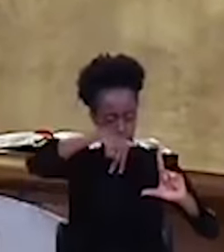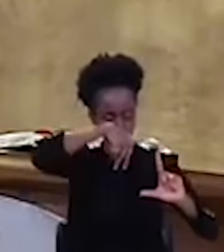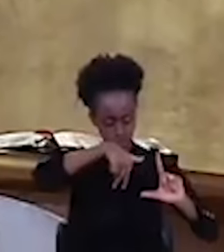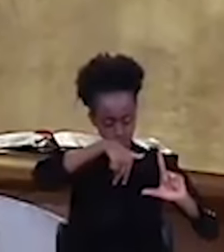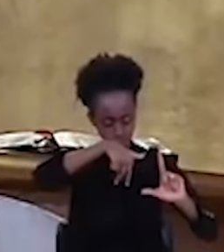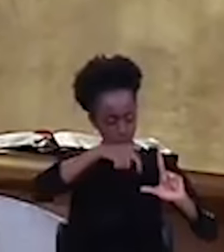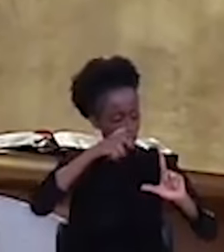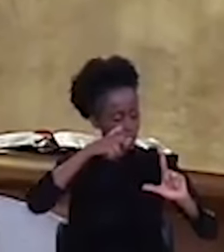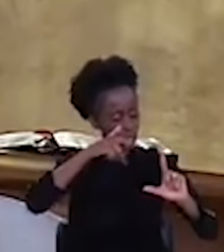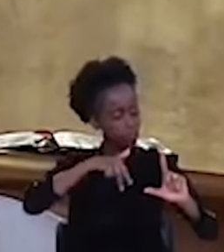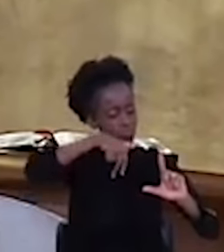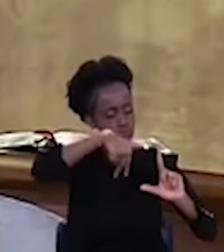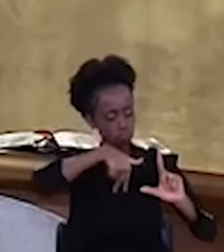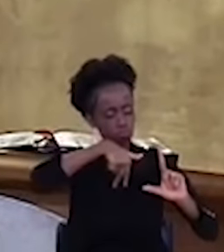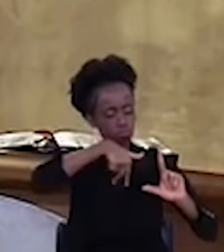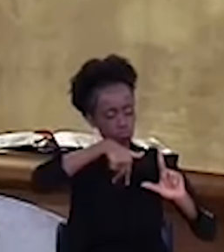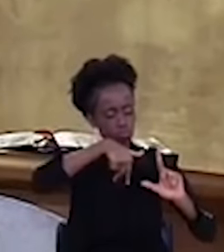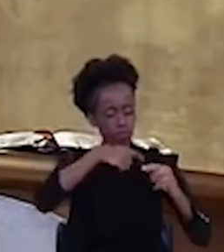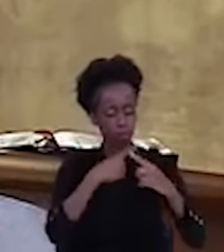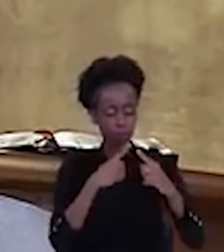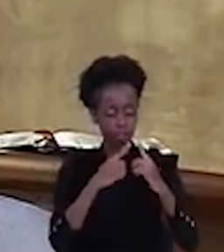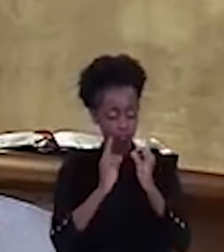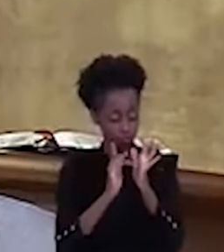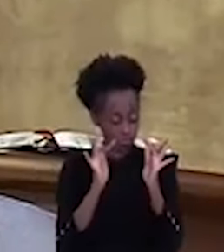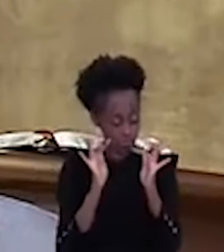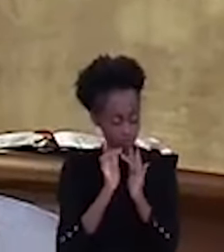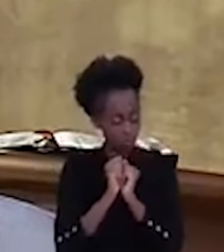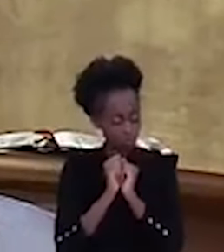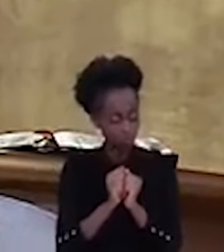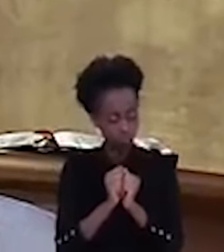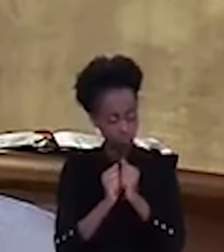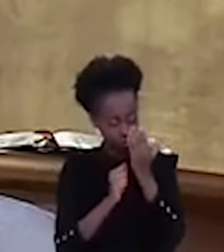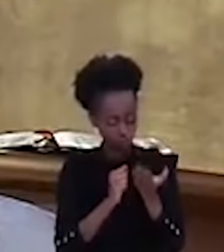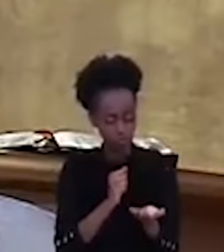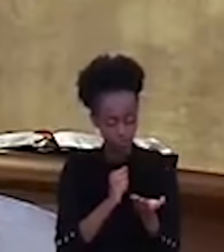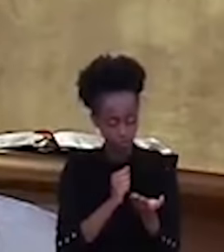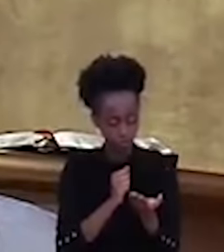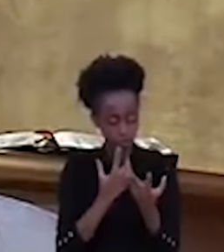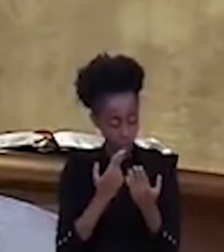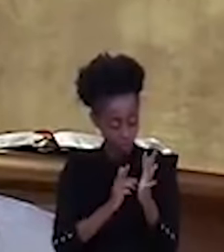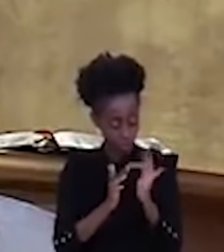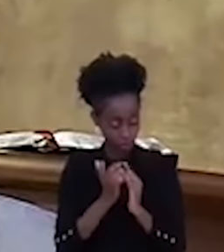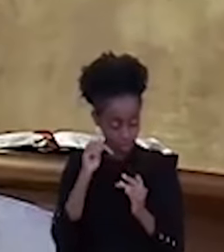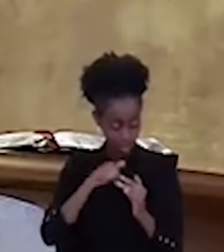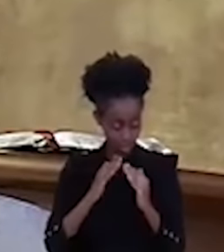seu computador, porque o noivo está aí. Como está aqui, ele está